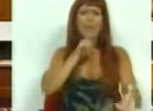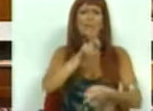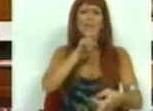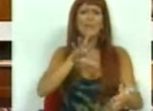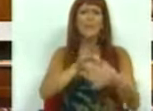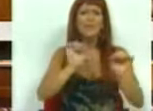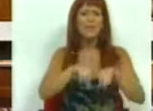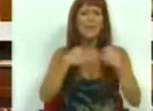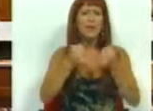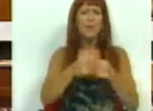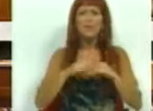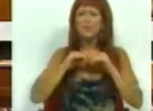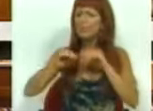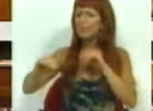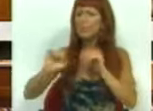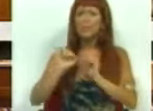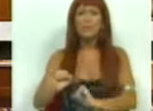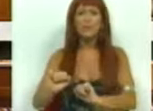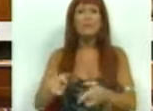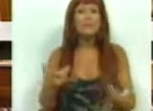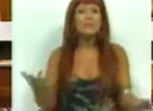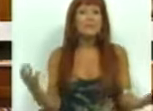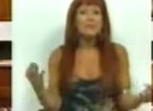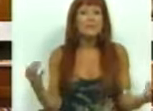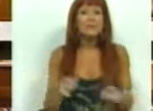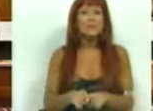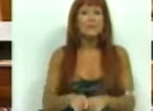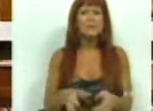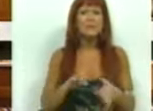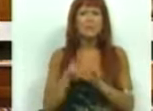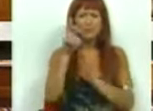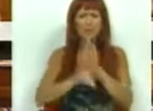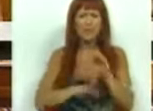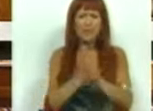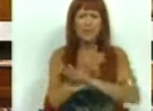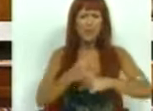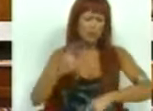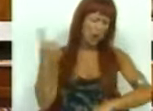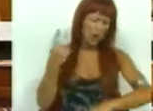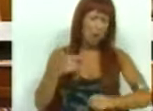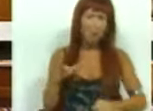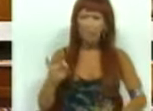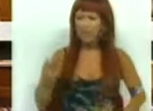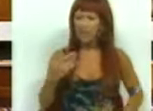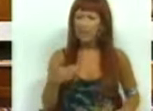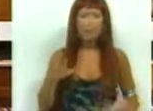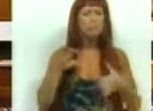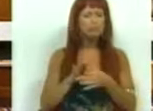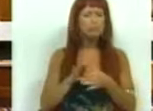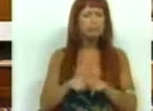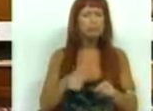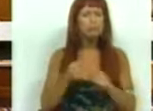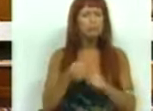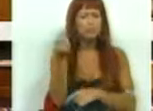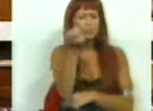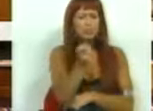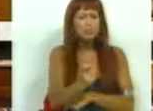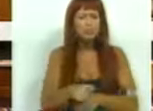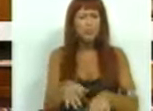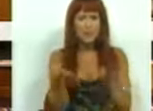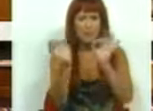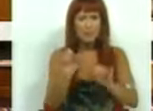respostas sociais e a sua sustentação. Posto isto, a regulamentação deste setor é o imperativo que o PSD abraçou o desafio de desenhar